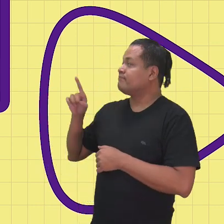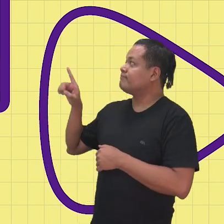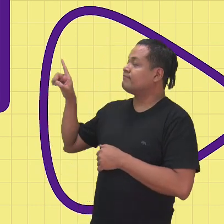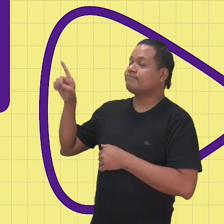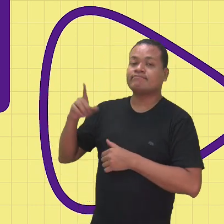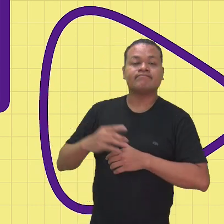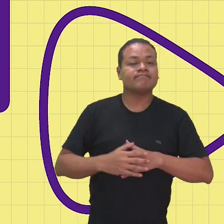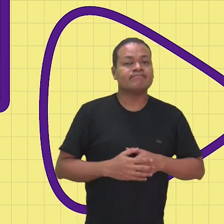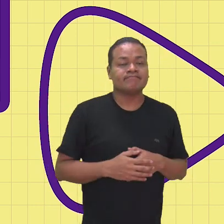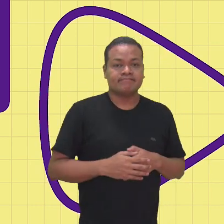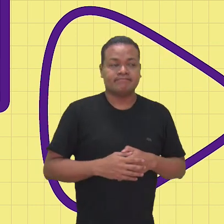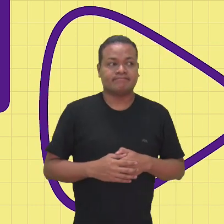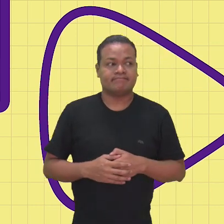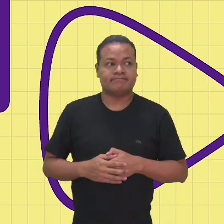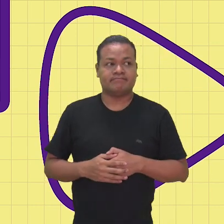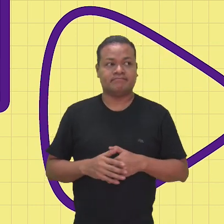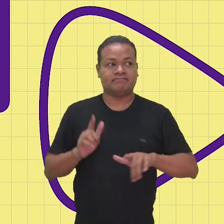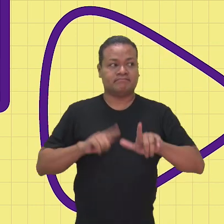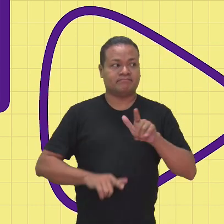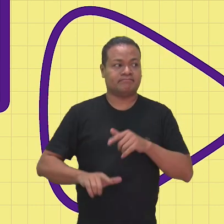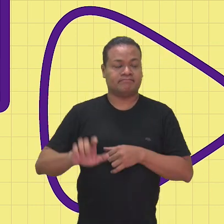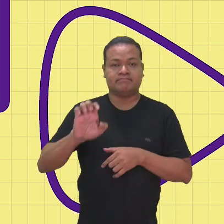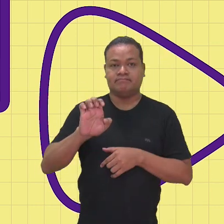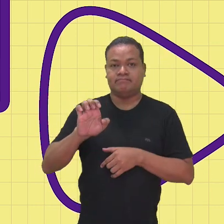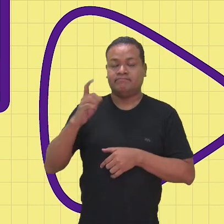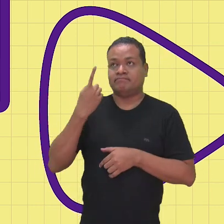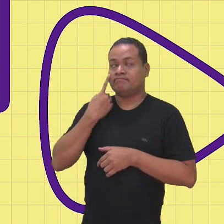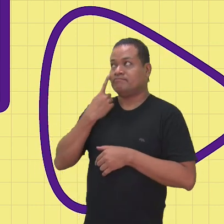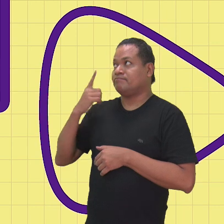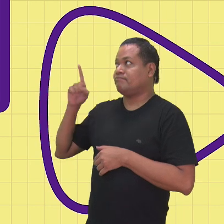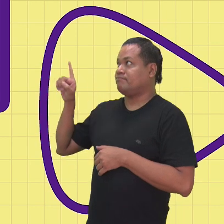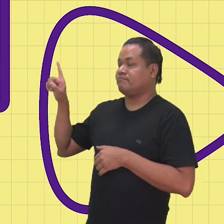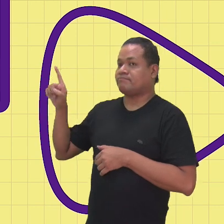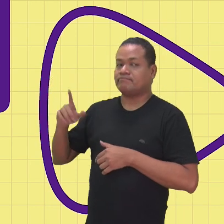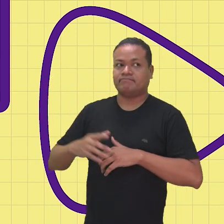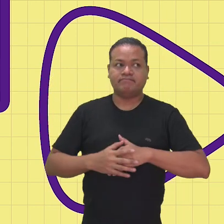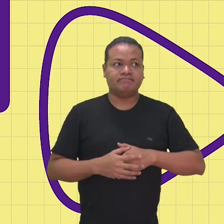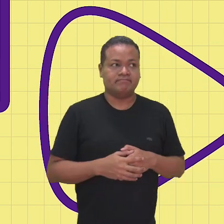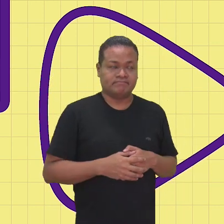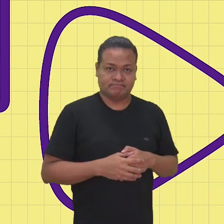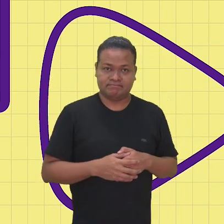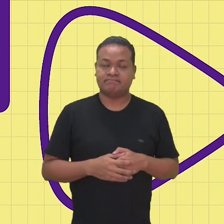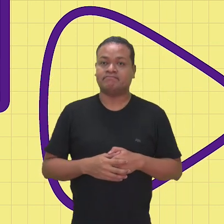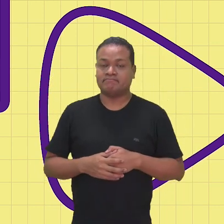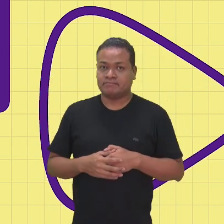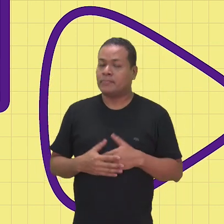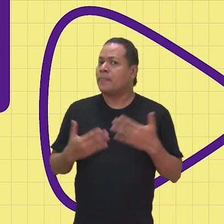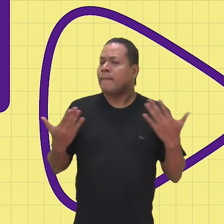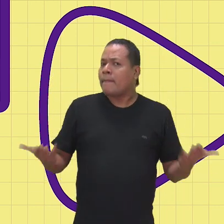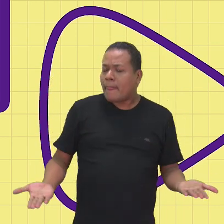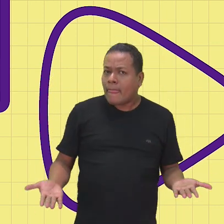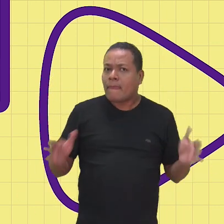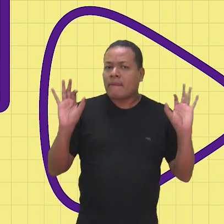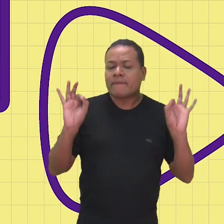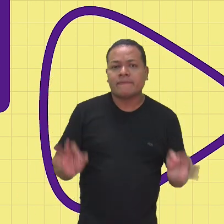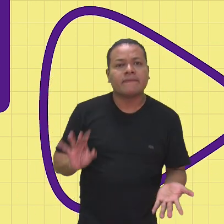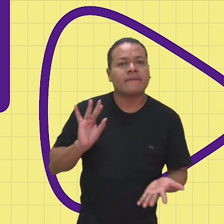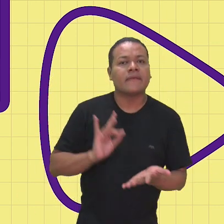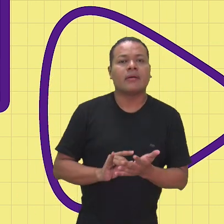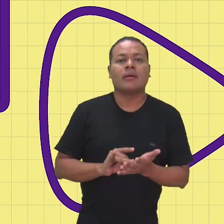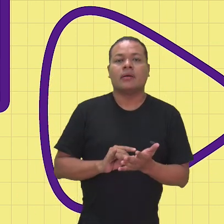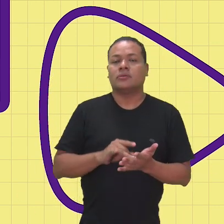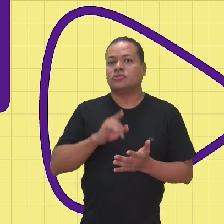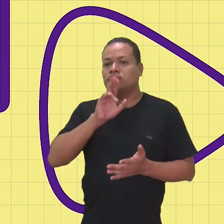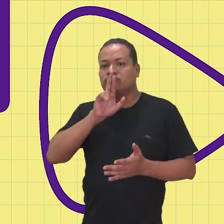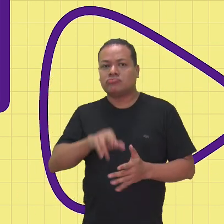alumínio e fluoreto de sódio. Ou letra E, sulfato de alumínio e hipoclorito de sódio. Qual será a questão